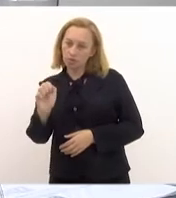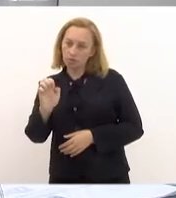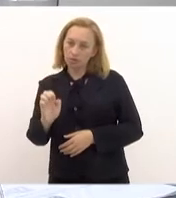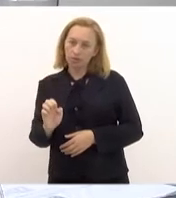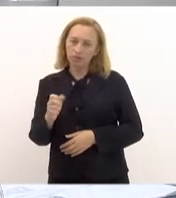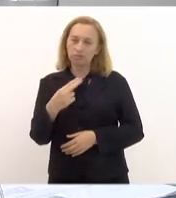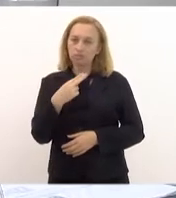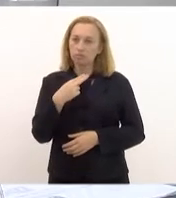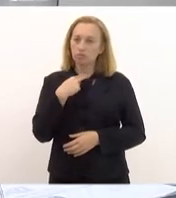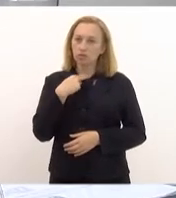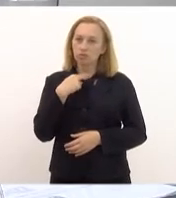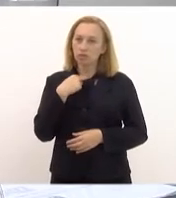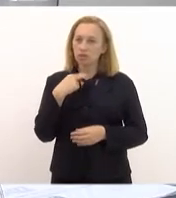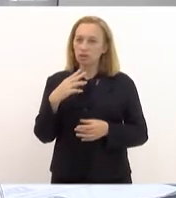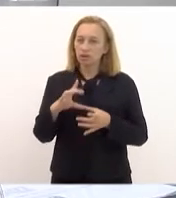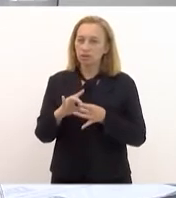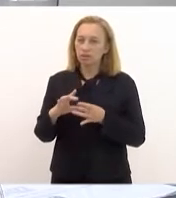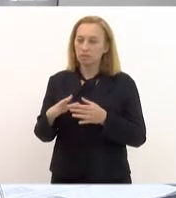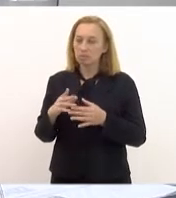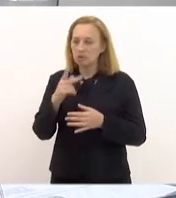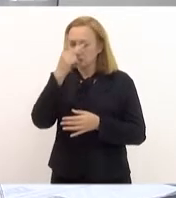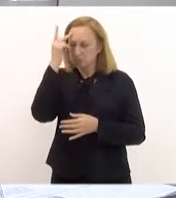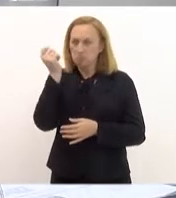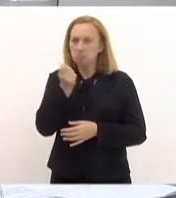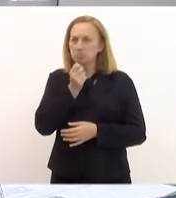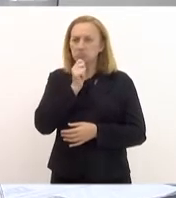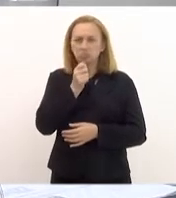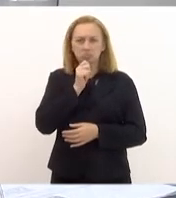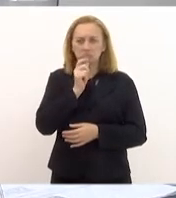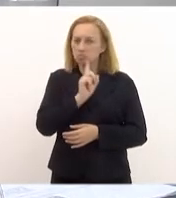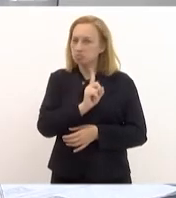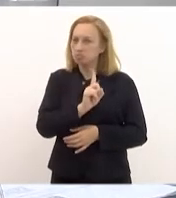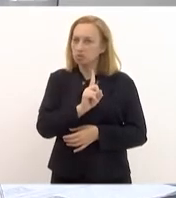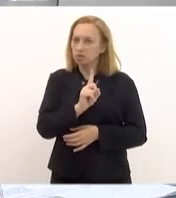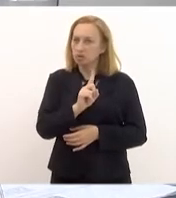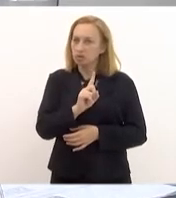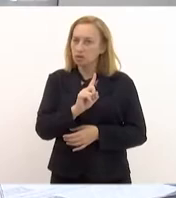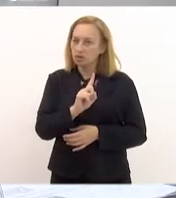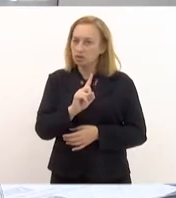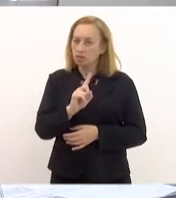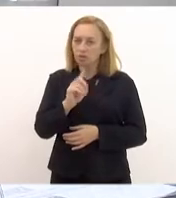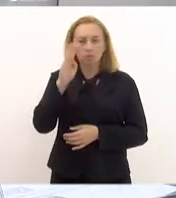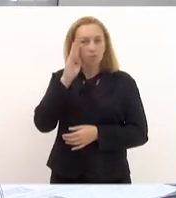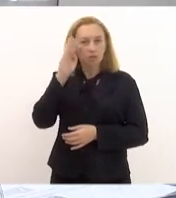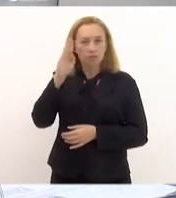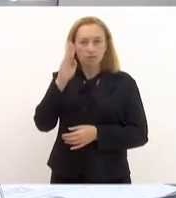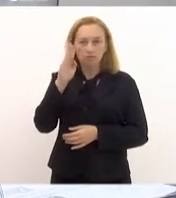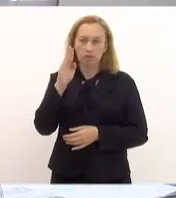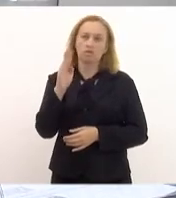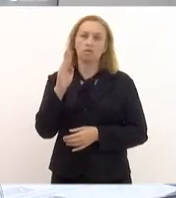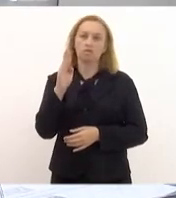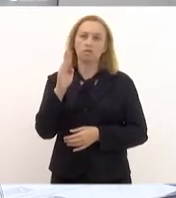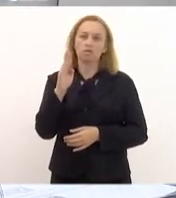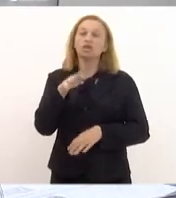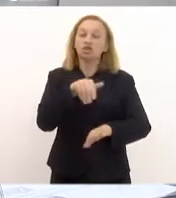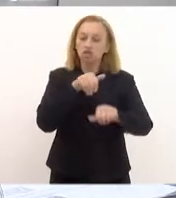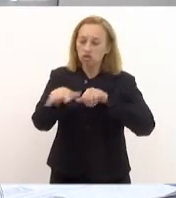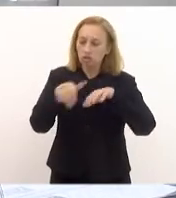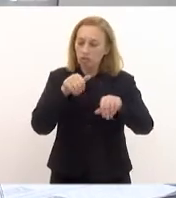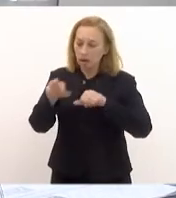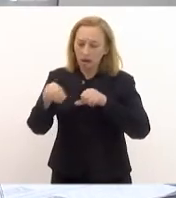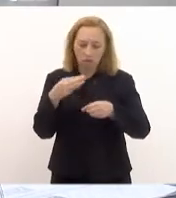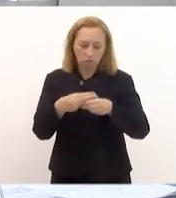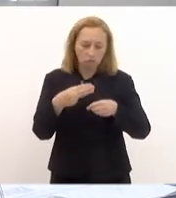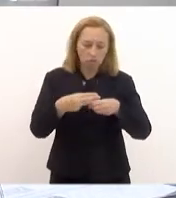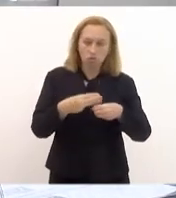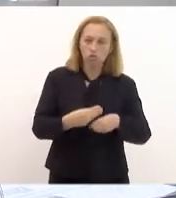disposição de ninguém. Ele tem que ser a vanguarda do processo. Ele que tem que chamar os municípios, como está aqui, Duque